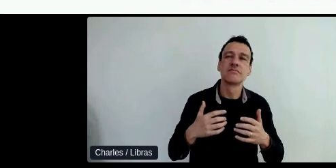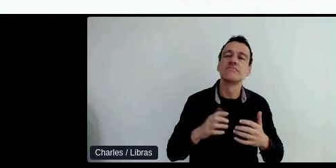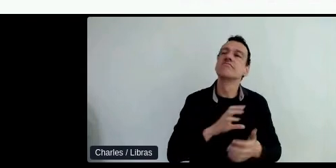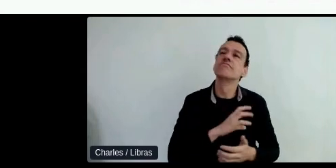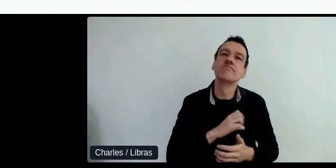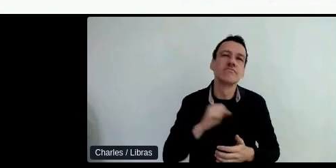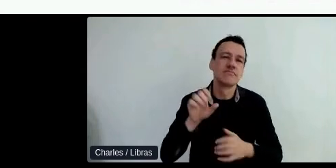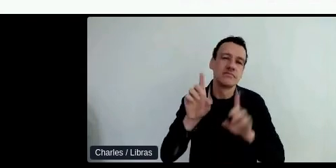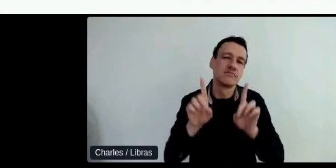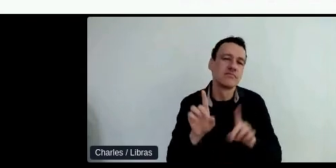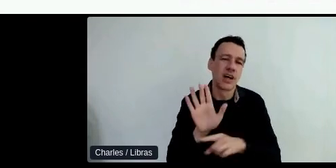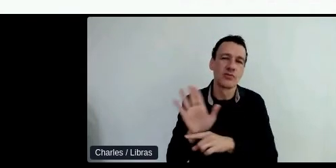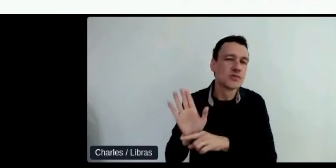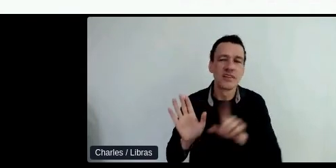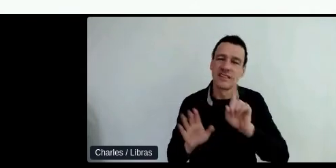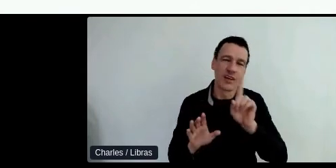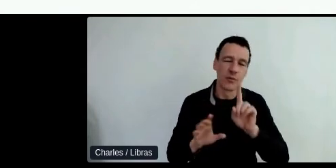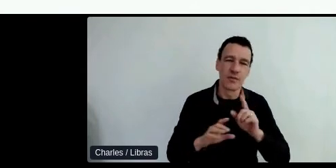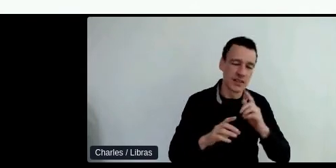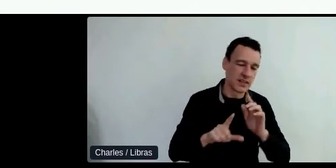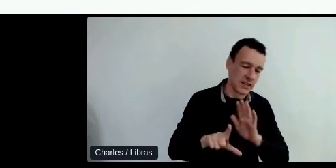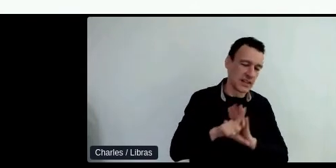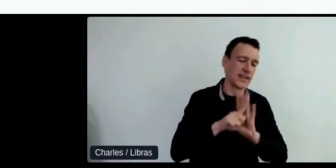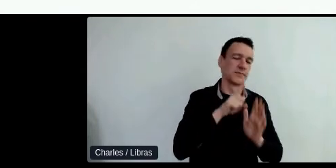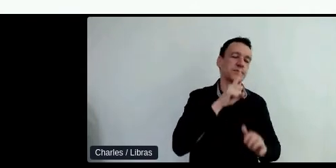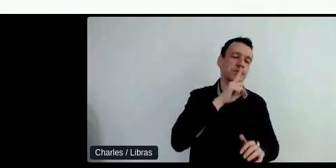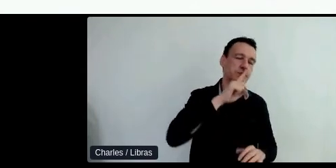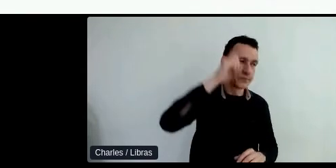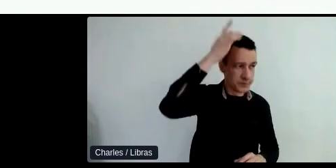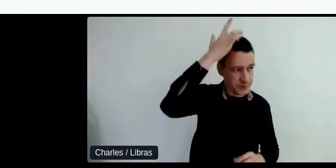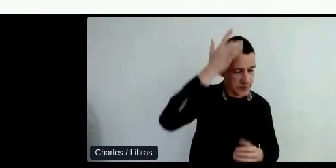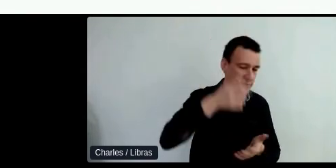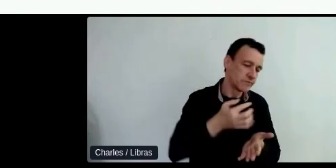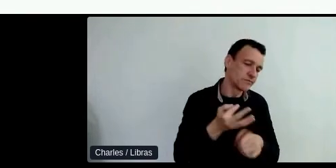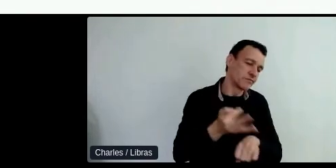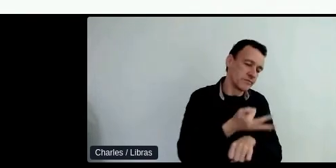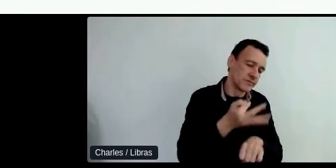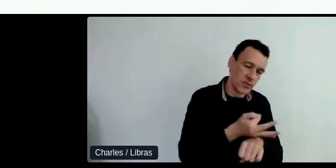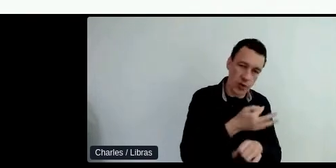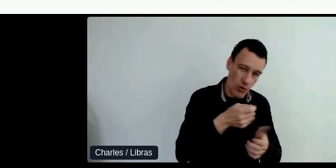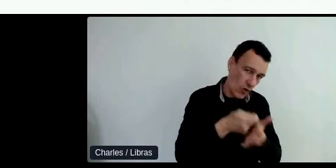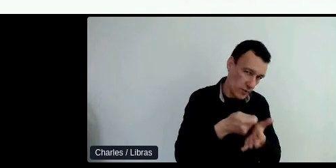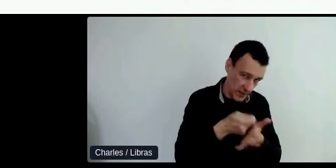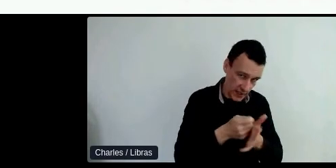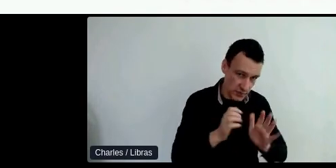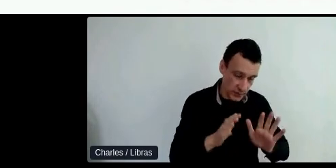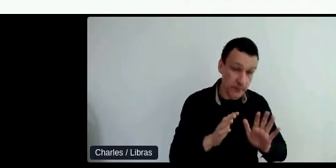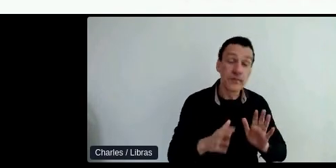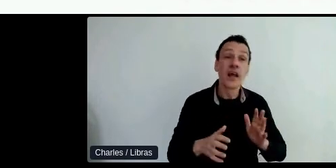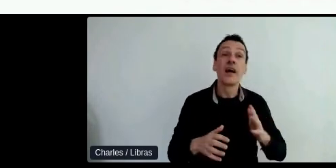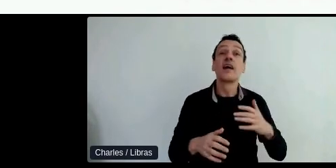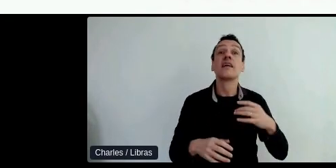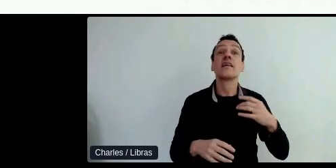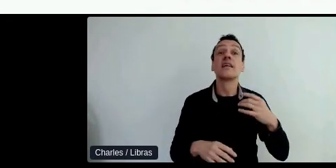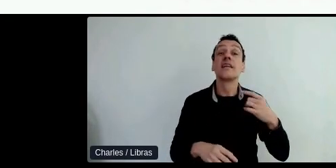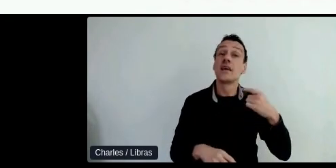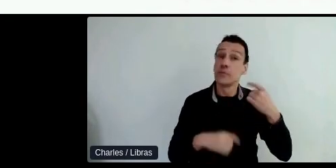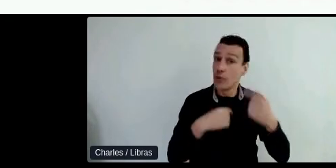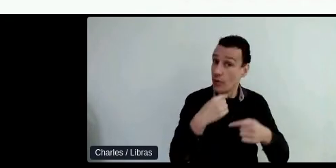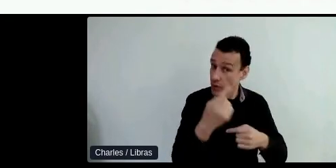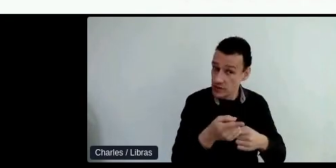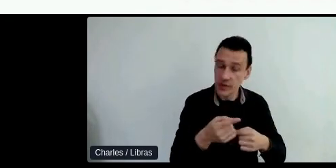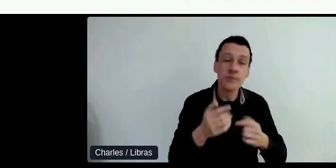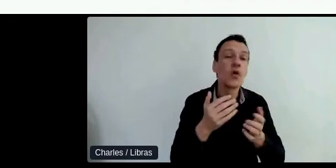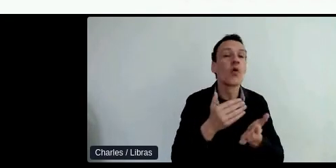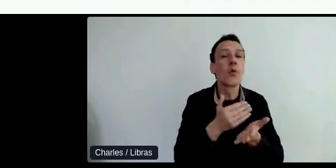segundo momento, depois que ele fez recebeu essa notificação, puxa, vamos fazer, aí ele recebe as informações dos dados,